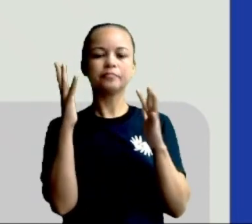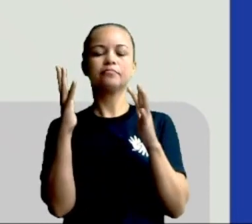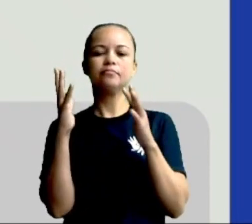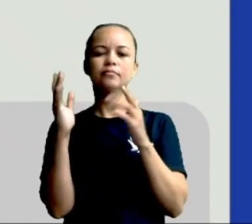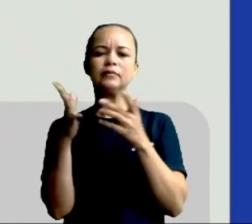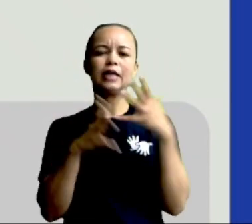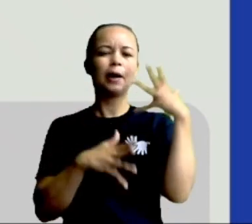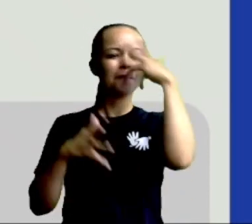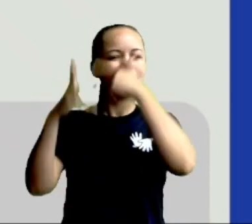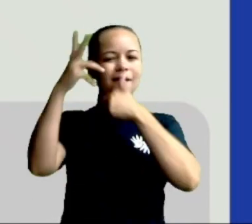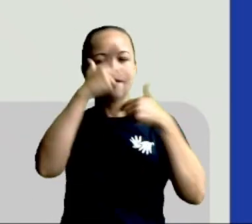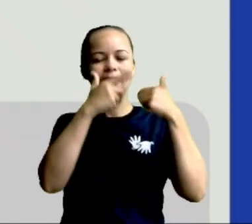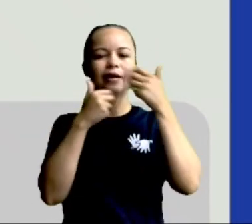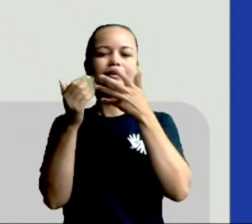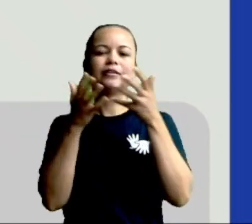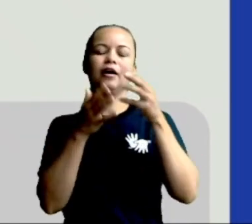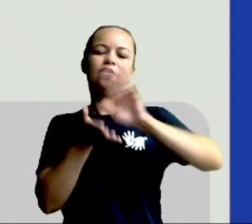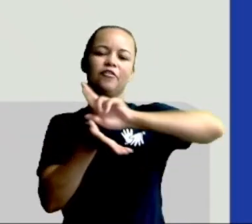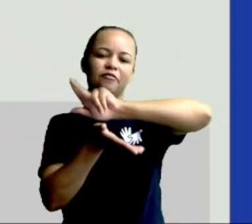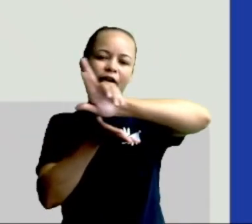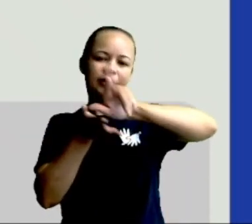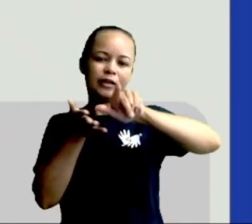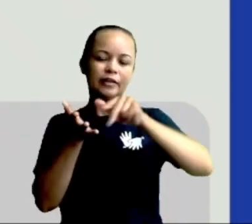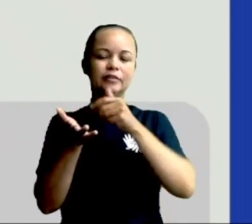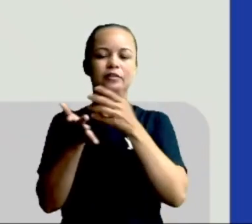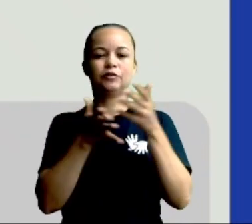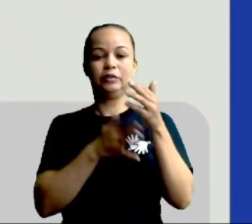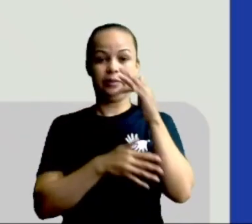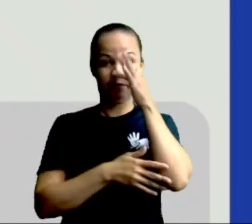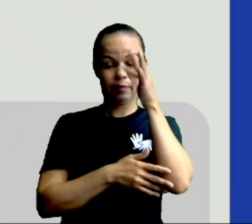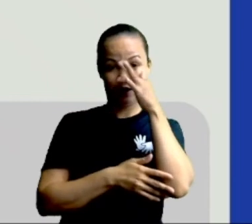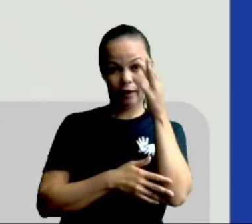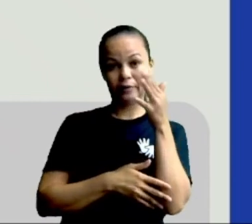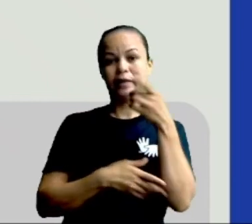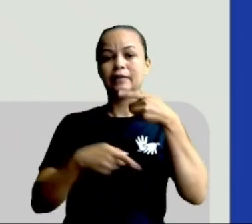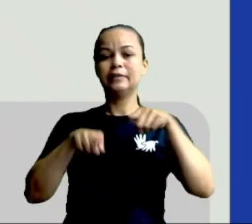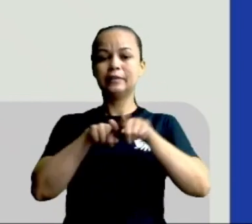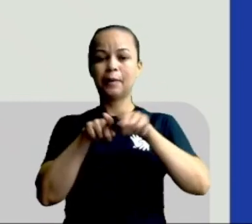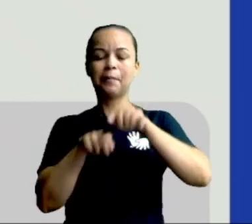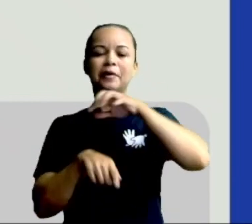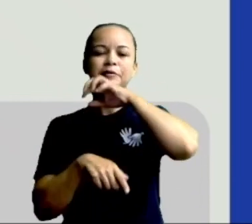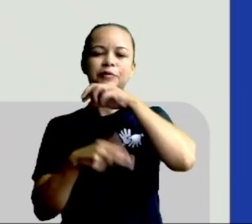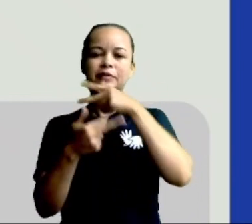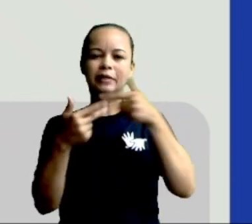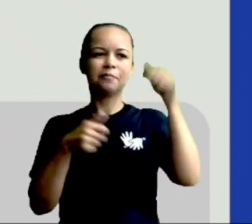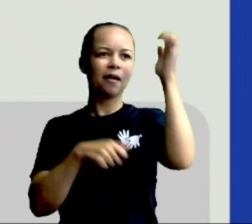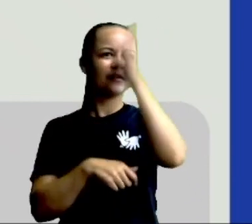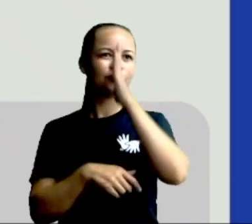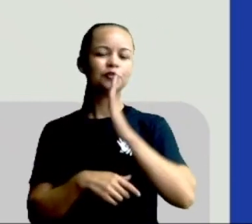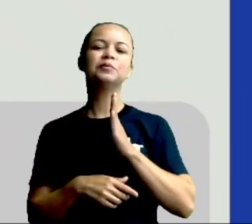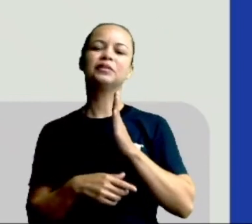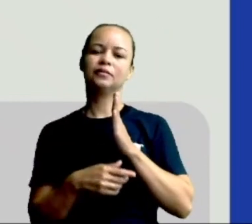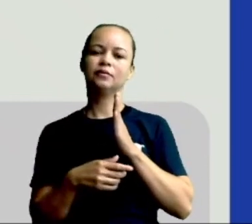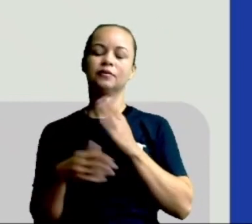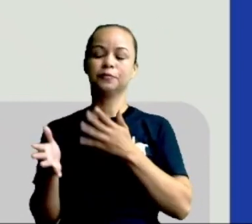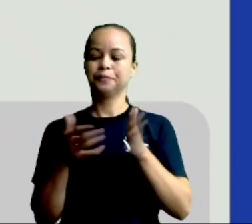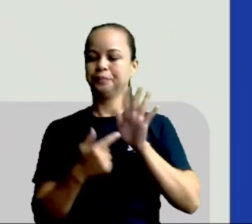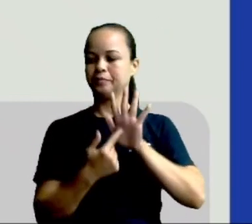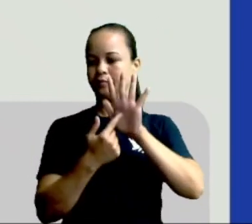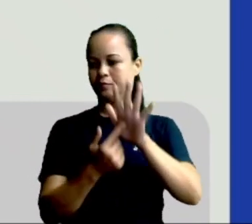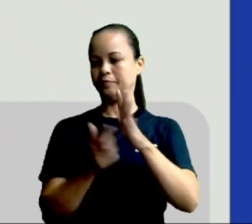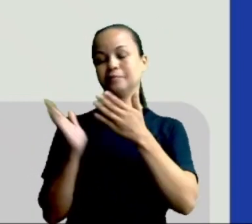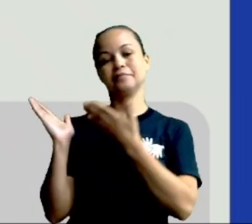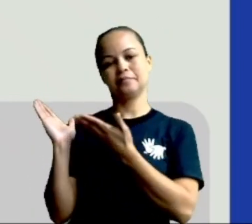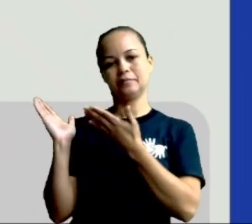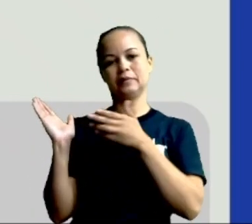a variedade das plantas e dos animais brasileiros. Veja que coisa legal, as plantas aí sendo